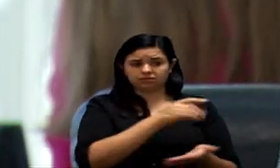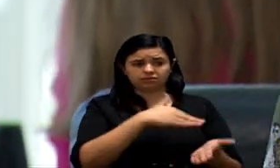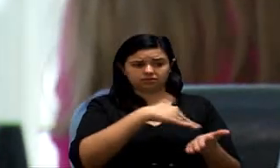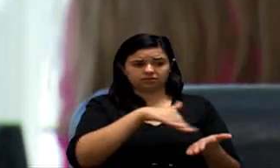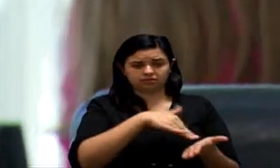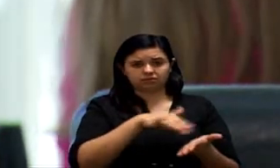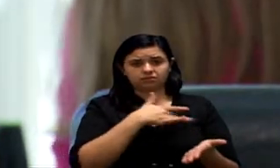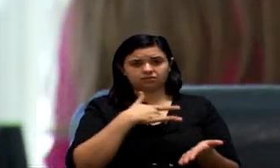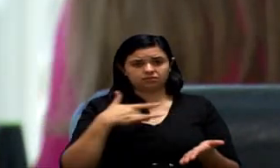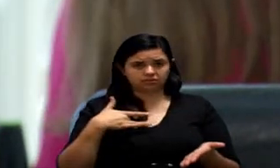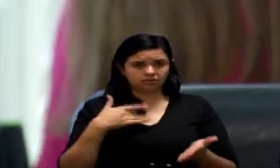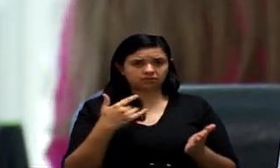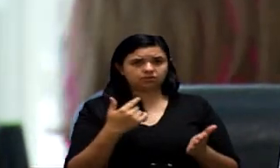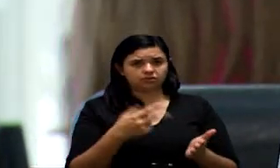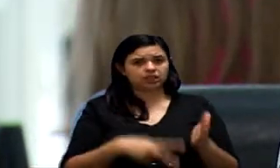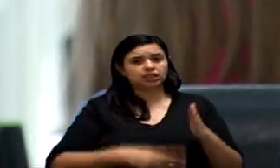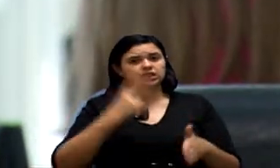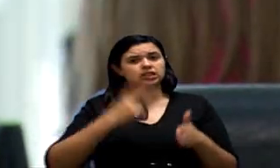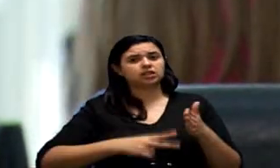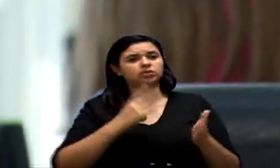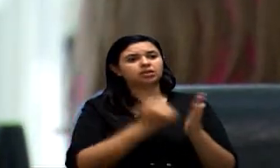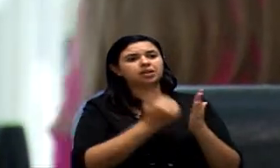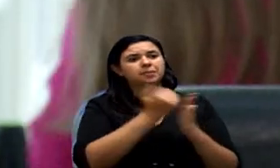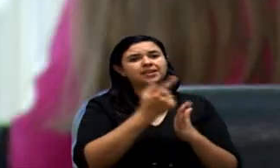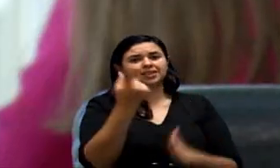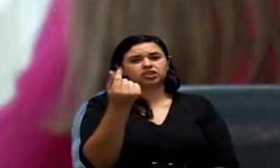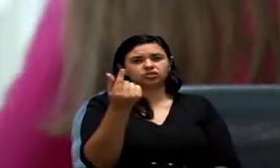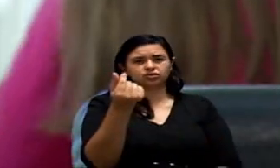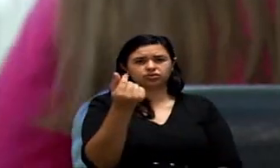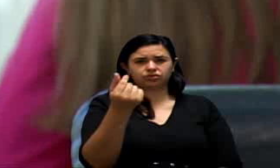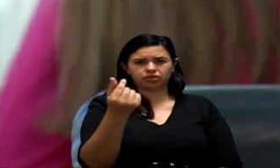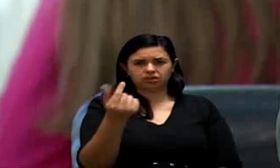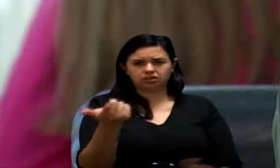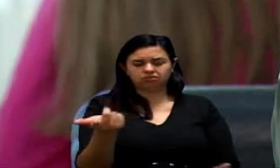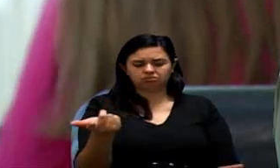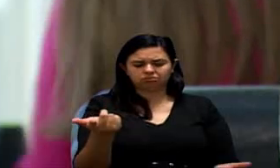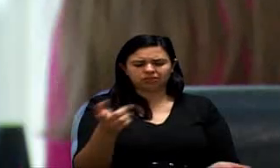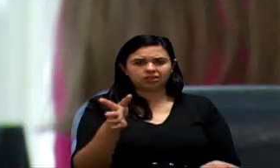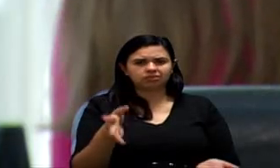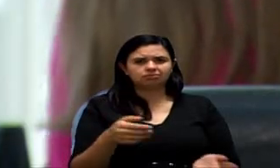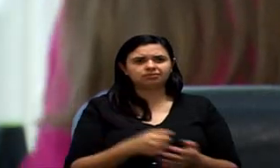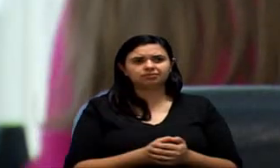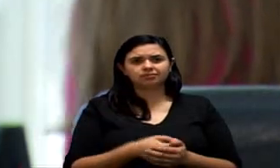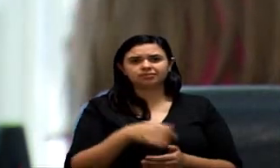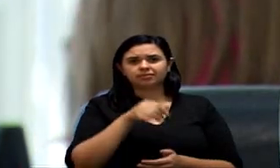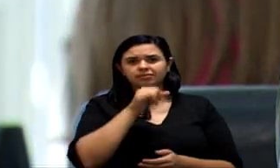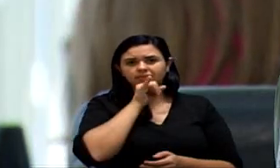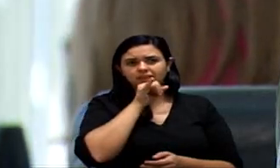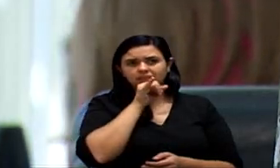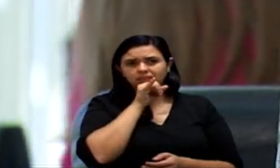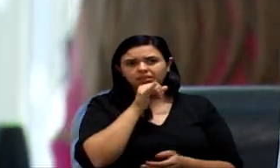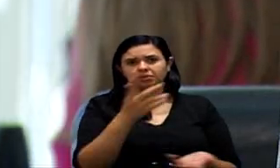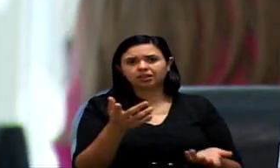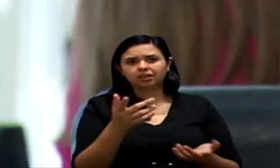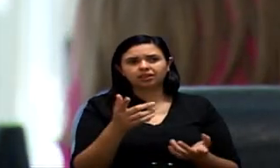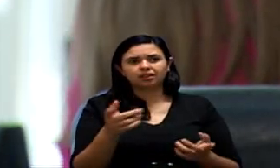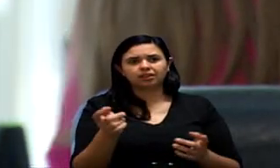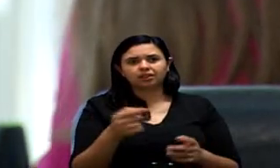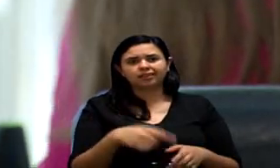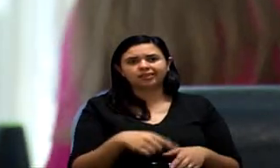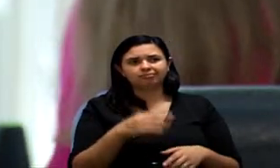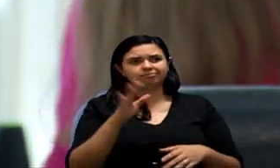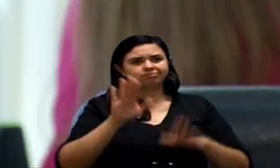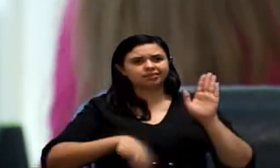mais tem recurso financeiro para manter aí, né? E daí você fala, um terço é gasto com as terceirizadas. Daí você vai pensar,